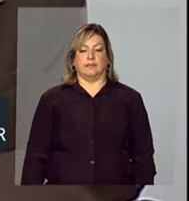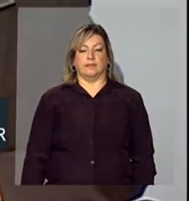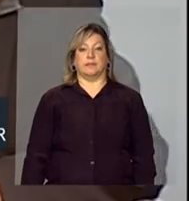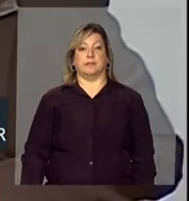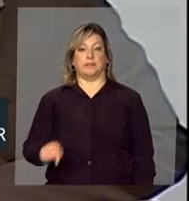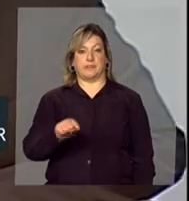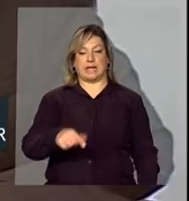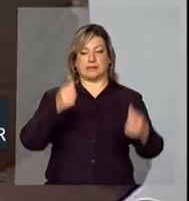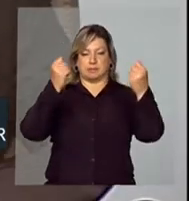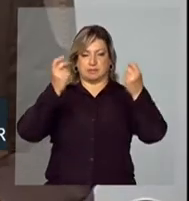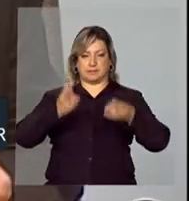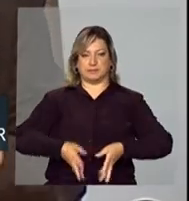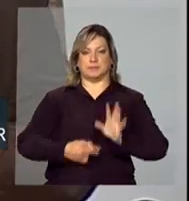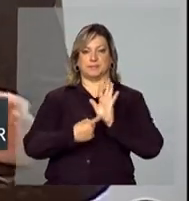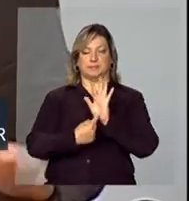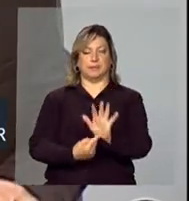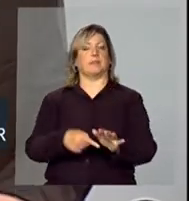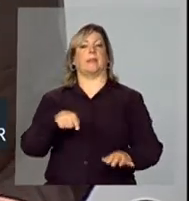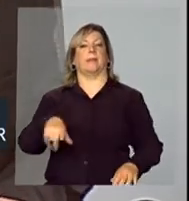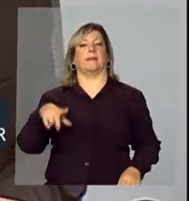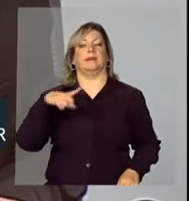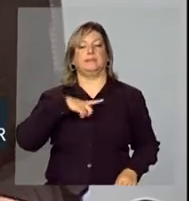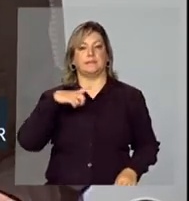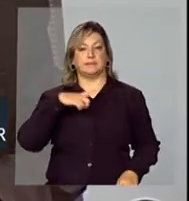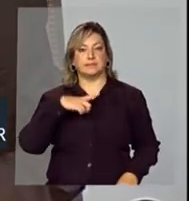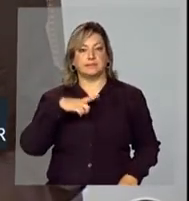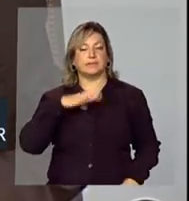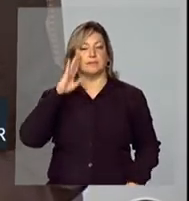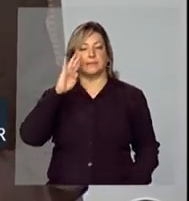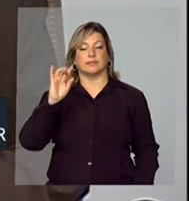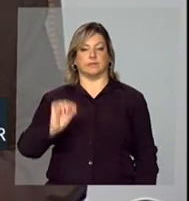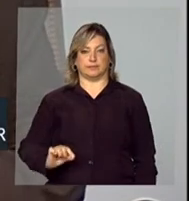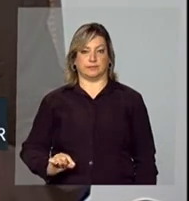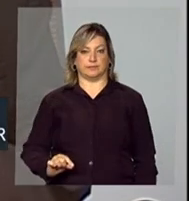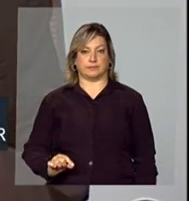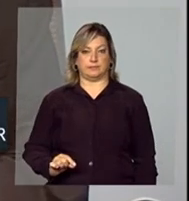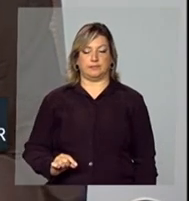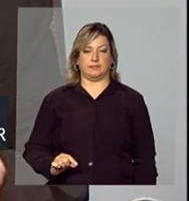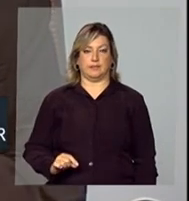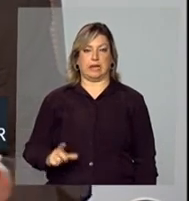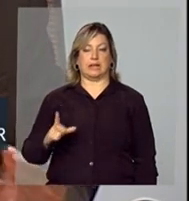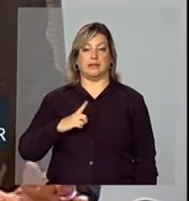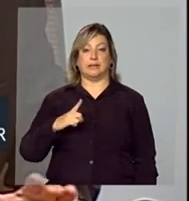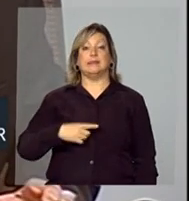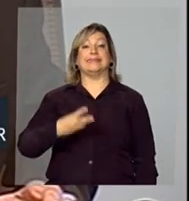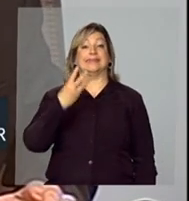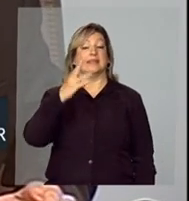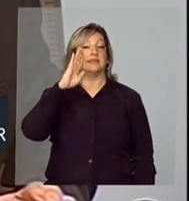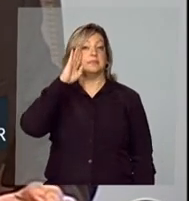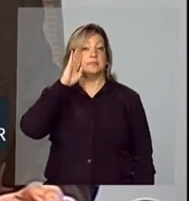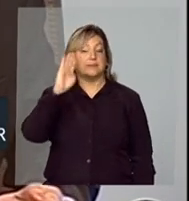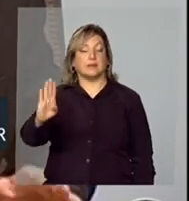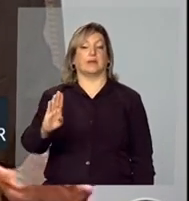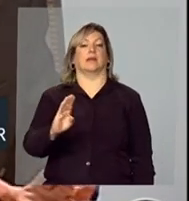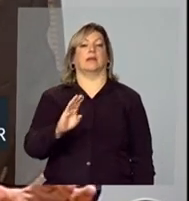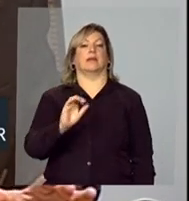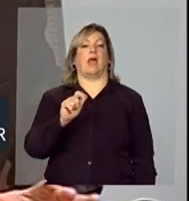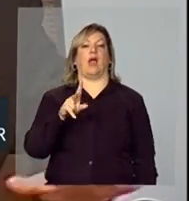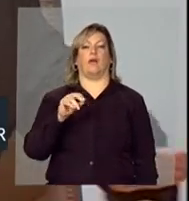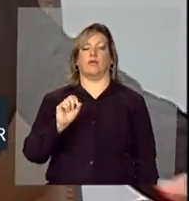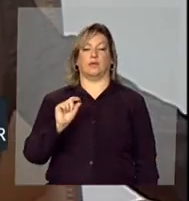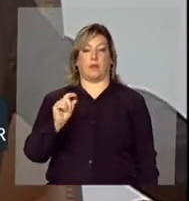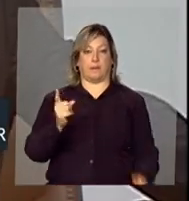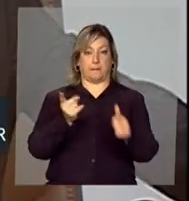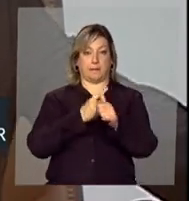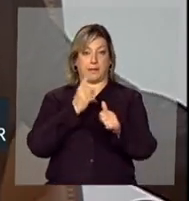boletim ele tem uma finalidade eu diria que ele tem três grandes objetivos O